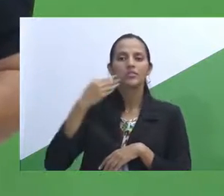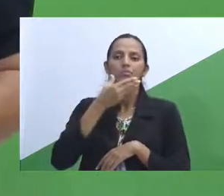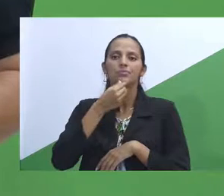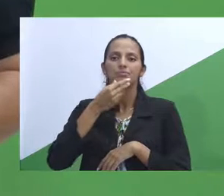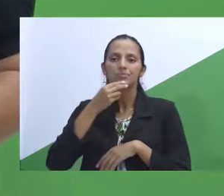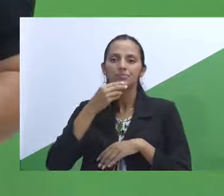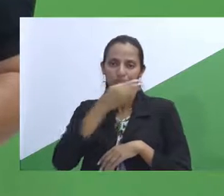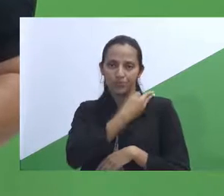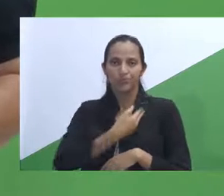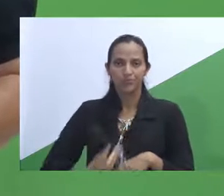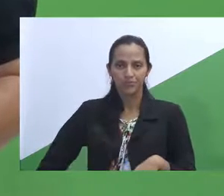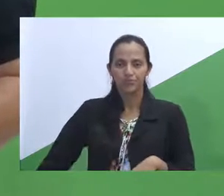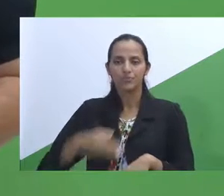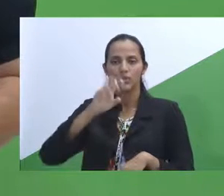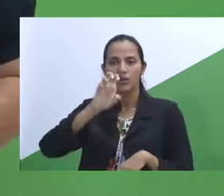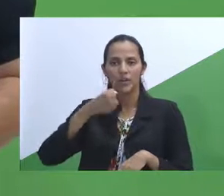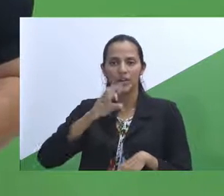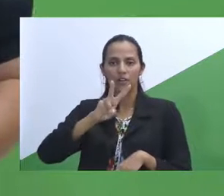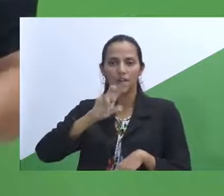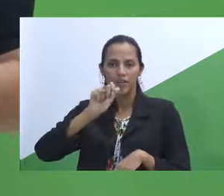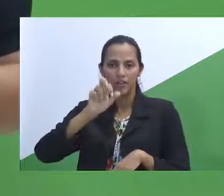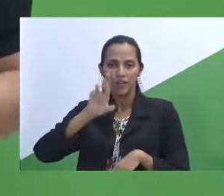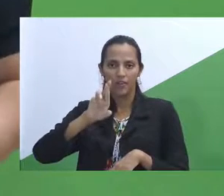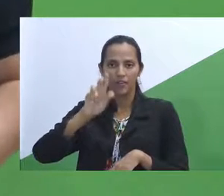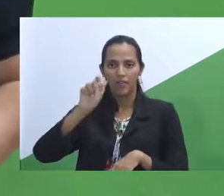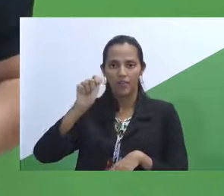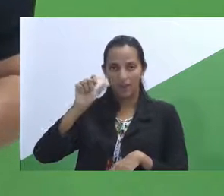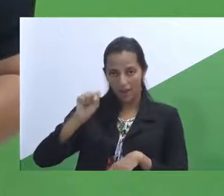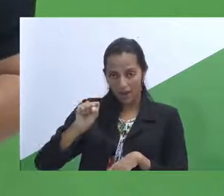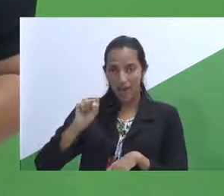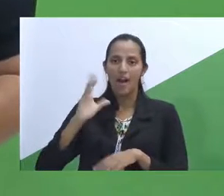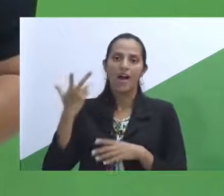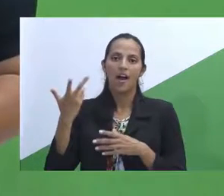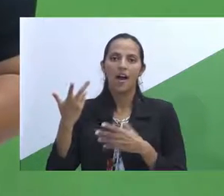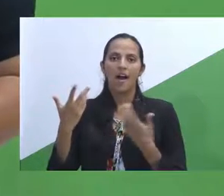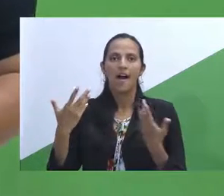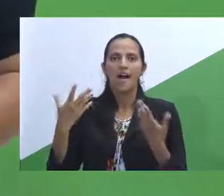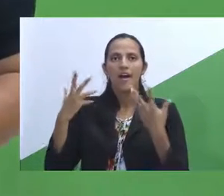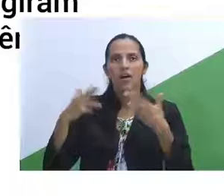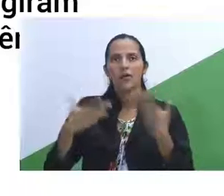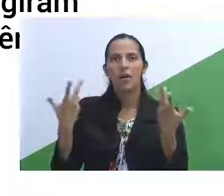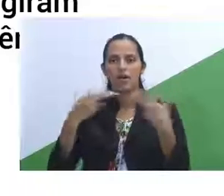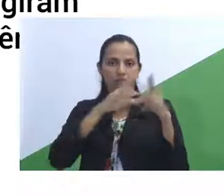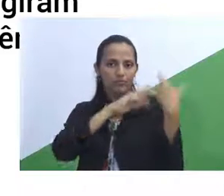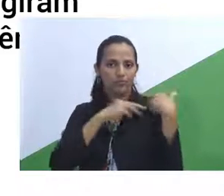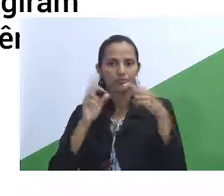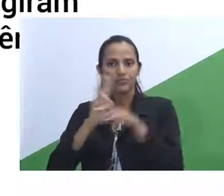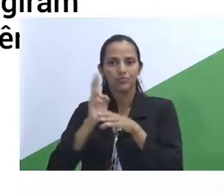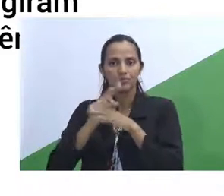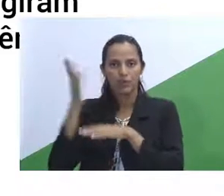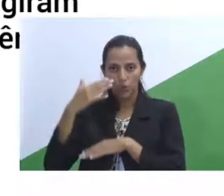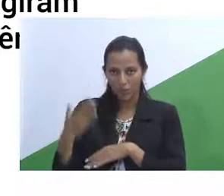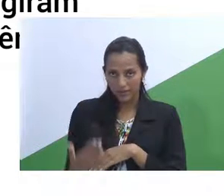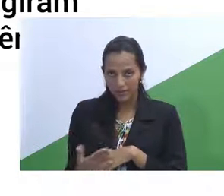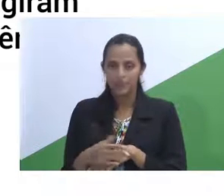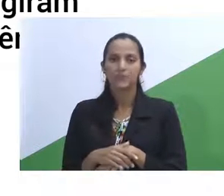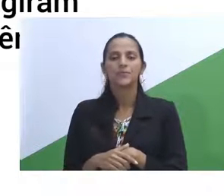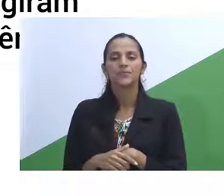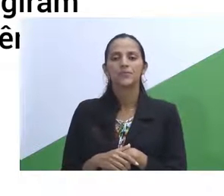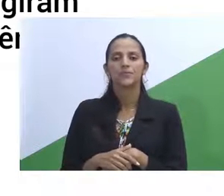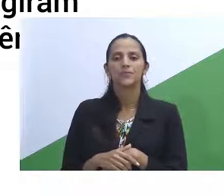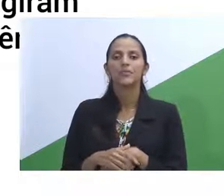a que vai, então, indicar as leis a serem seguidas, então, pelo Brasil, então, nesse período. Outro ponto que nós temos aí,